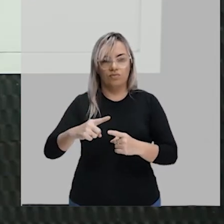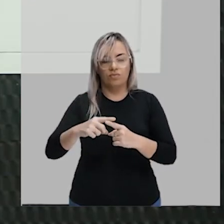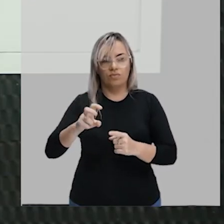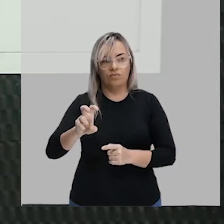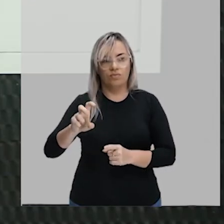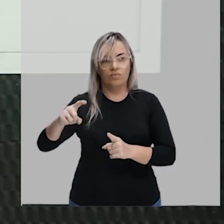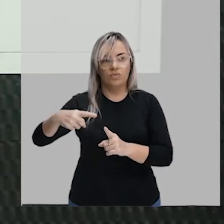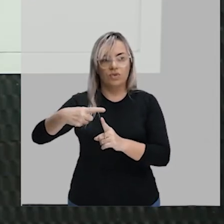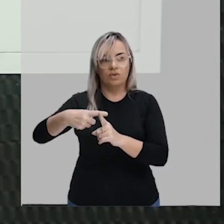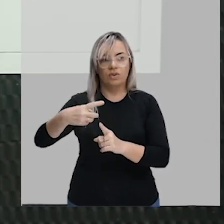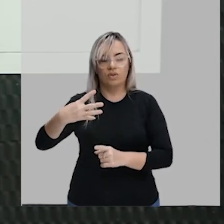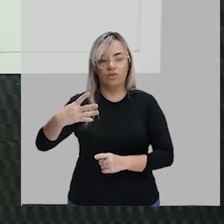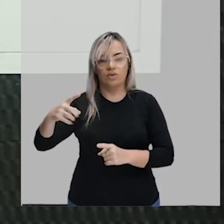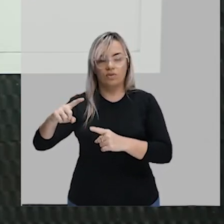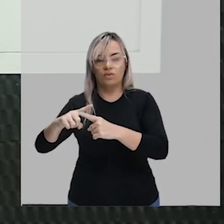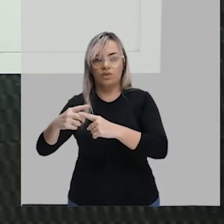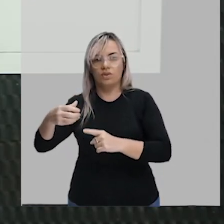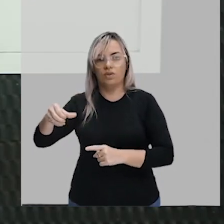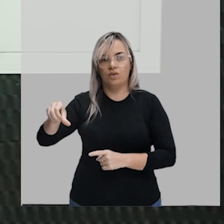4 vezes 9.